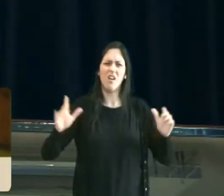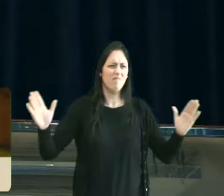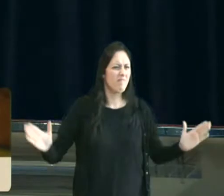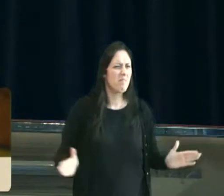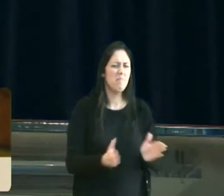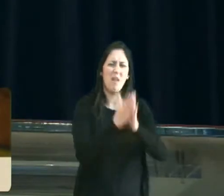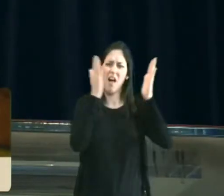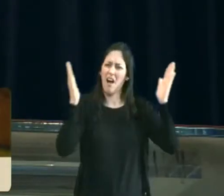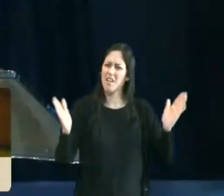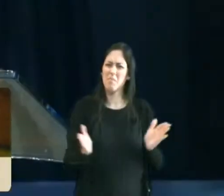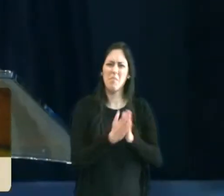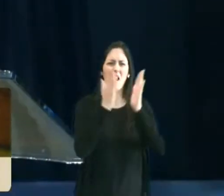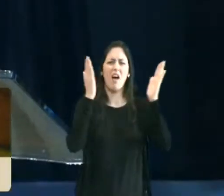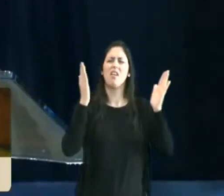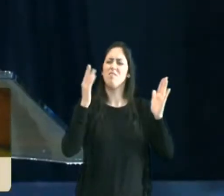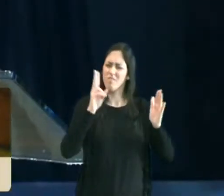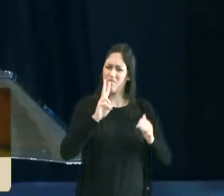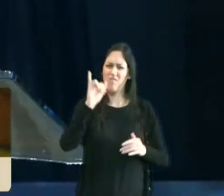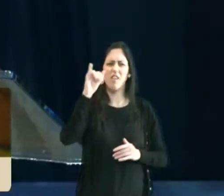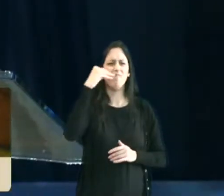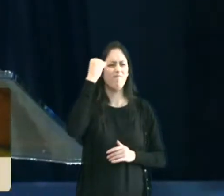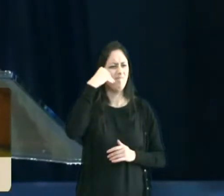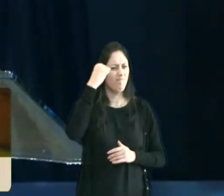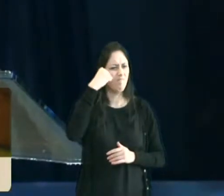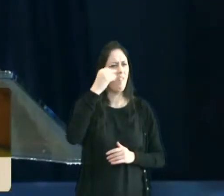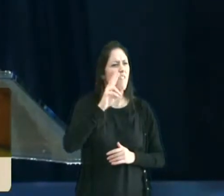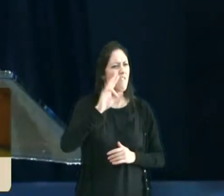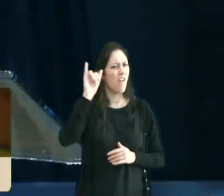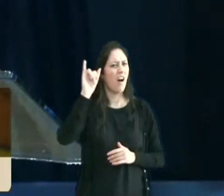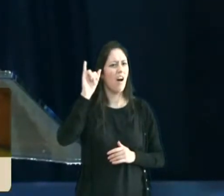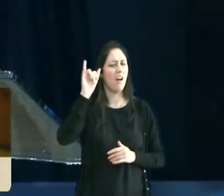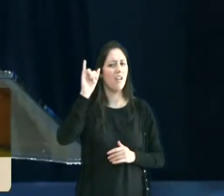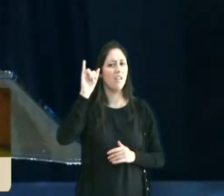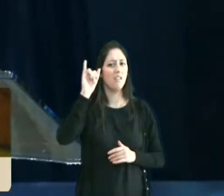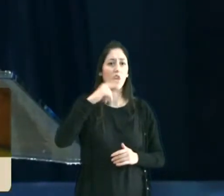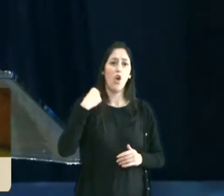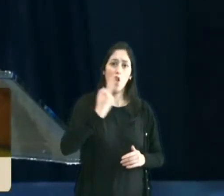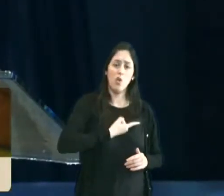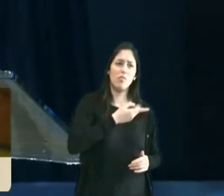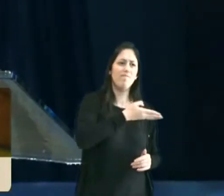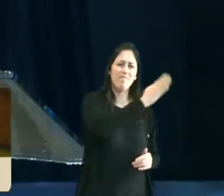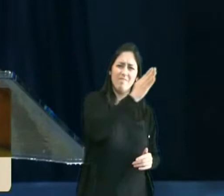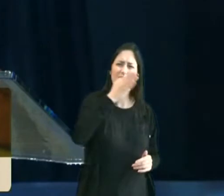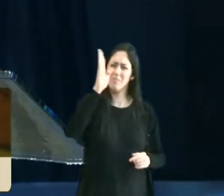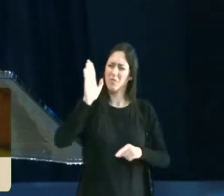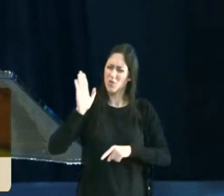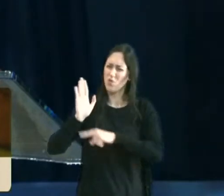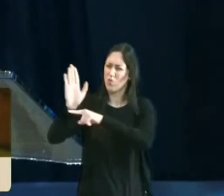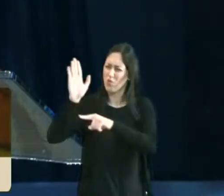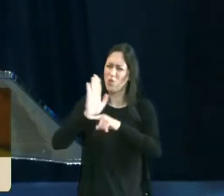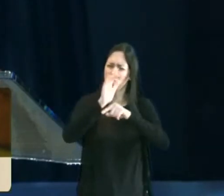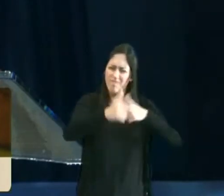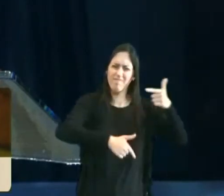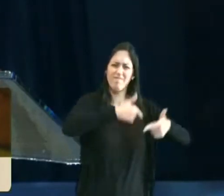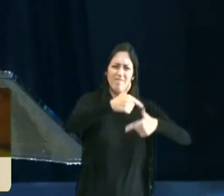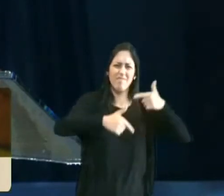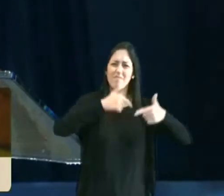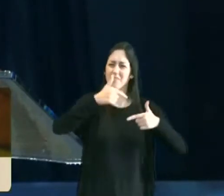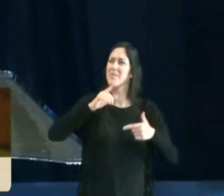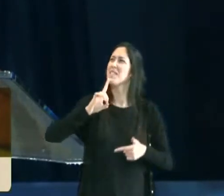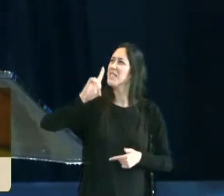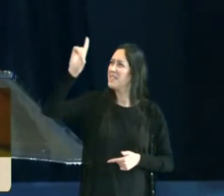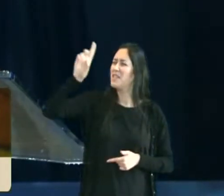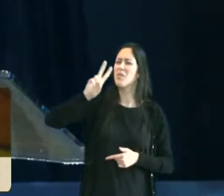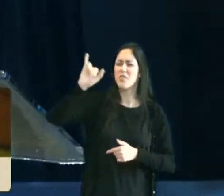Deus acontecem. Estamos indo para o lugar onde levantaremos de novo. E sim, Deus vai nos honrar.